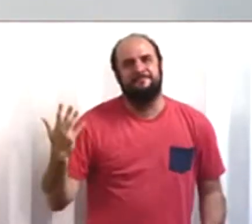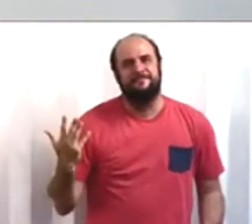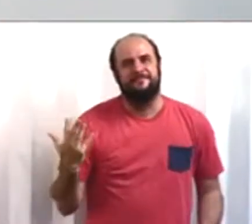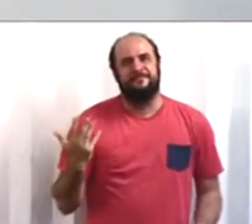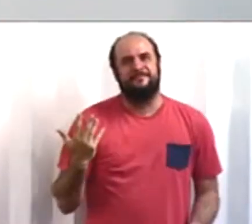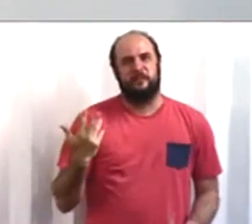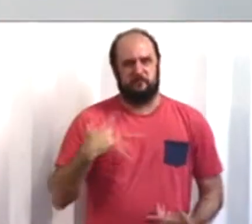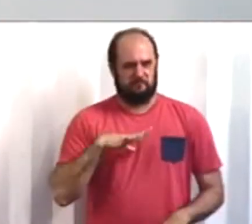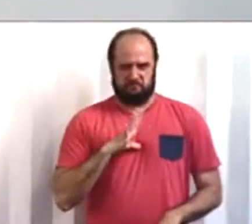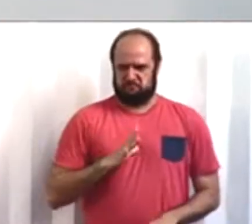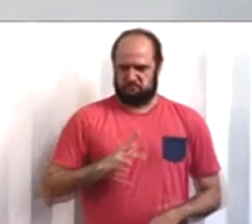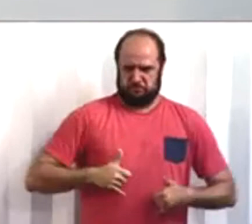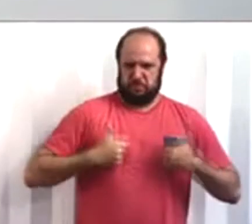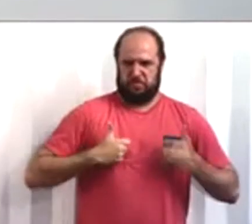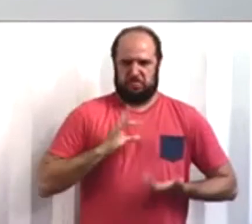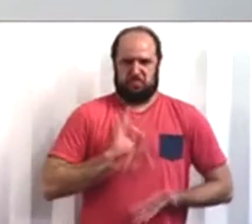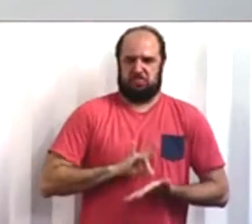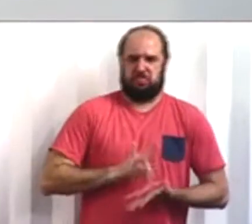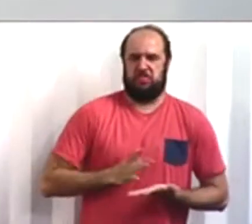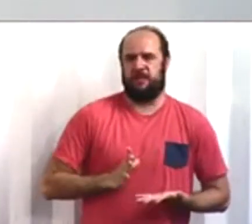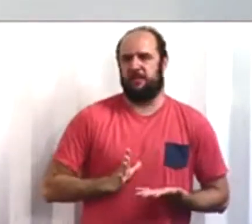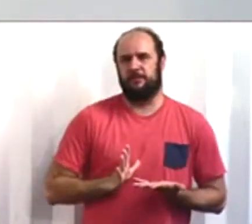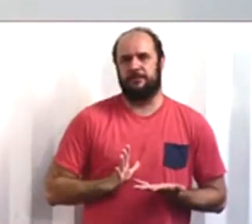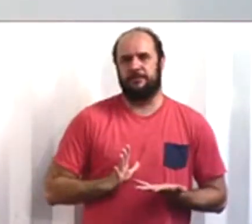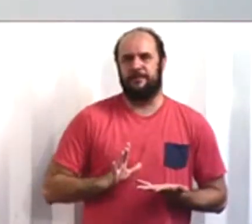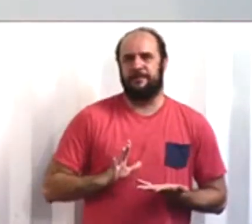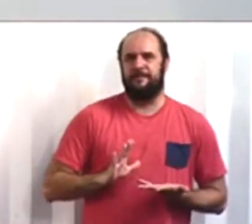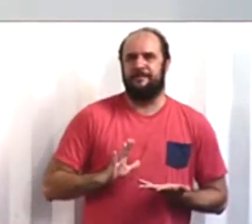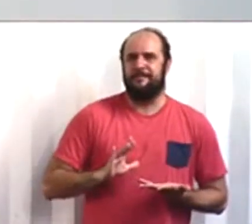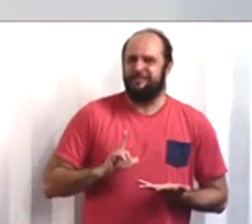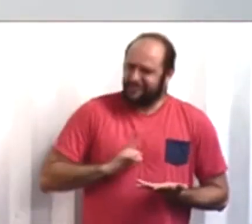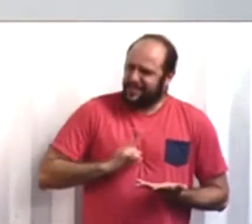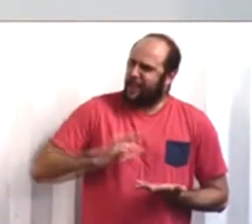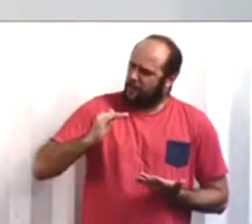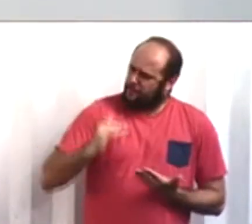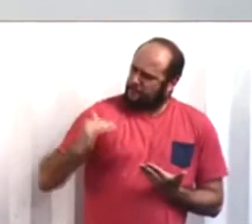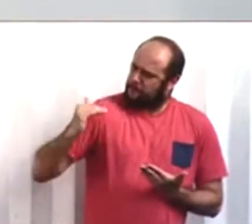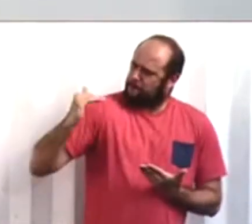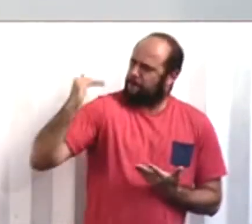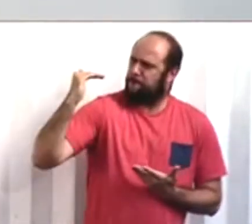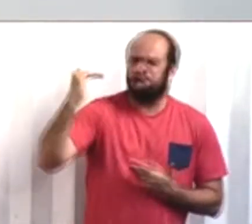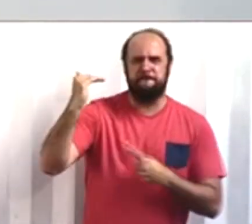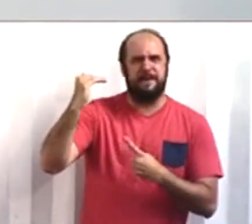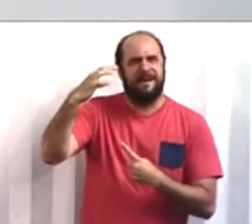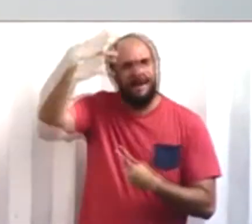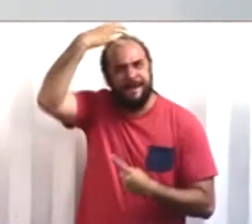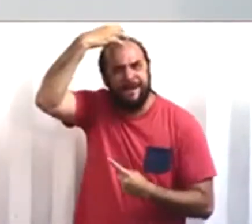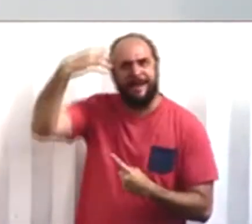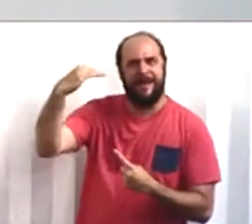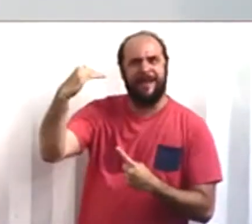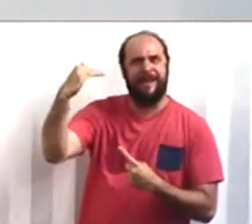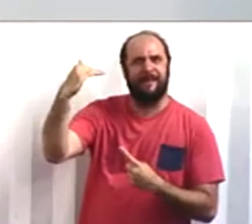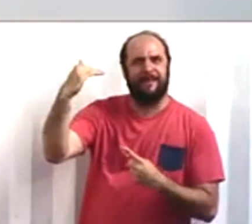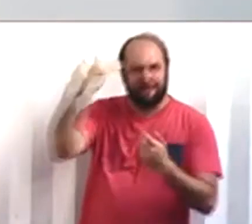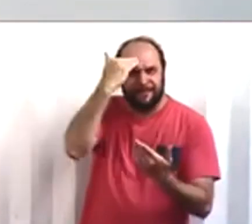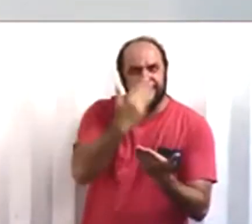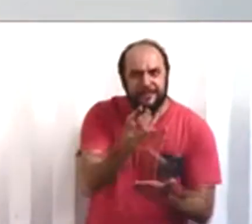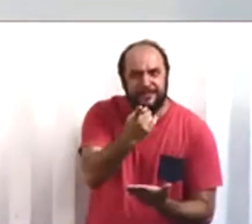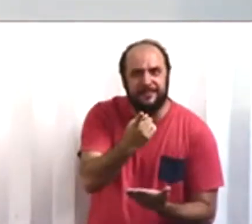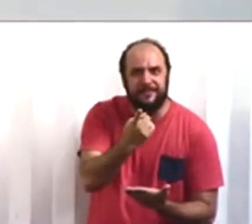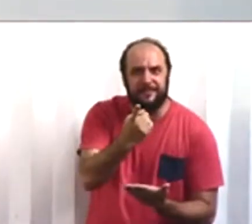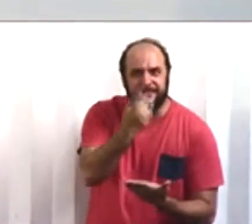nossas verdades, um poder maior, um rei absoluto. Você acredita